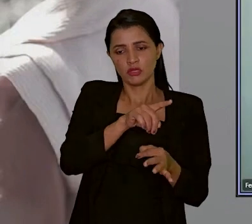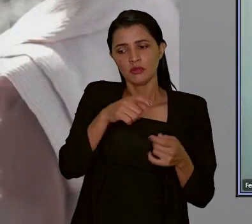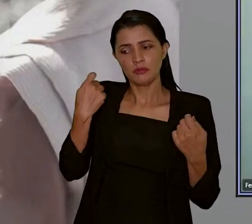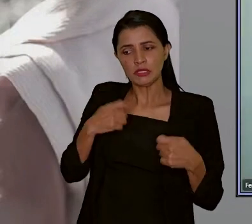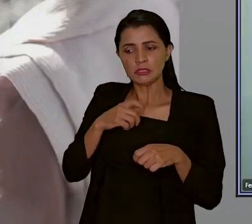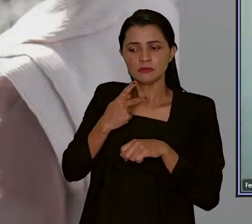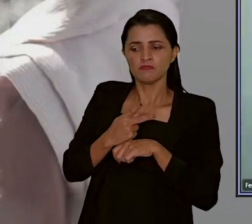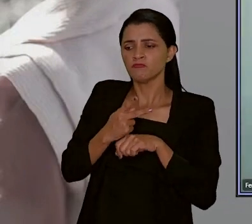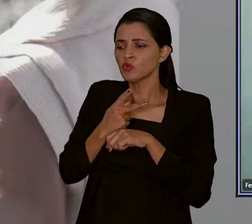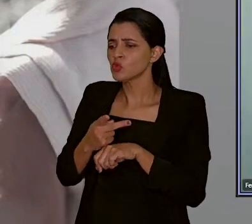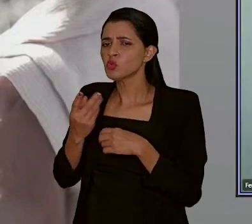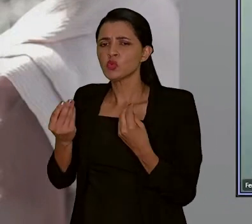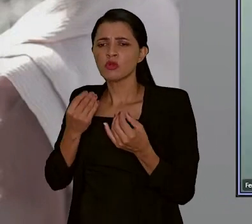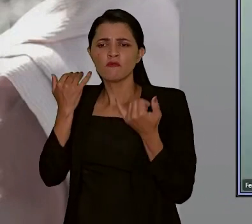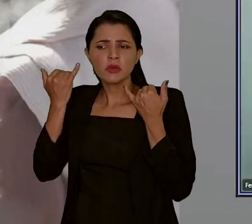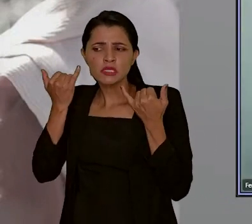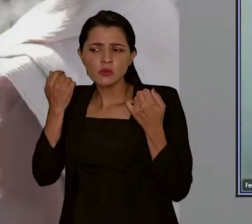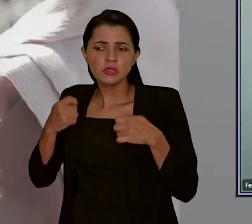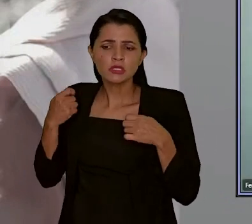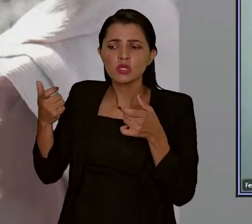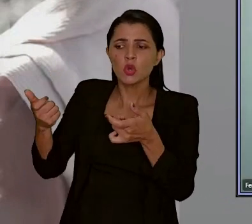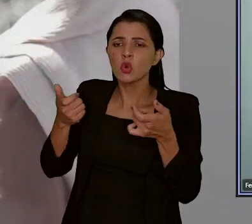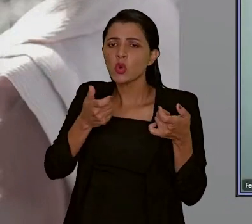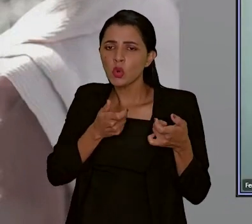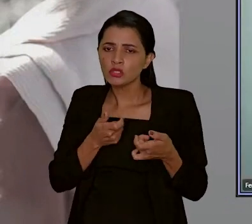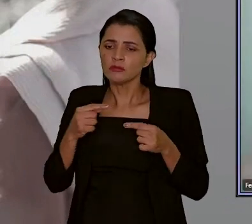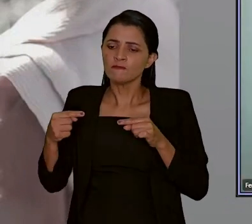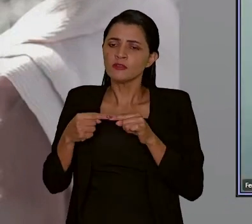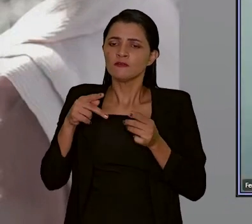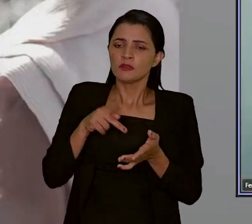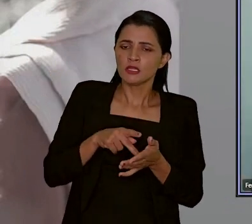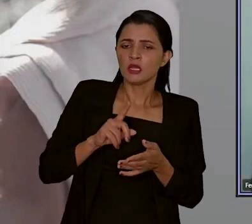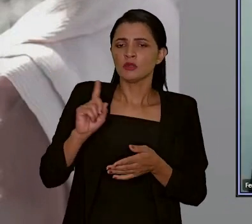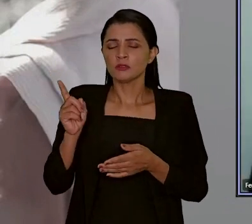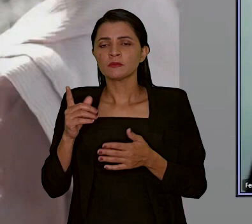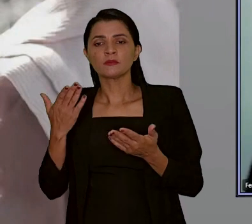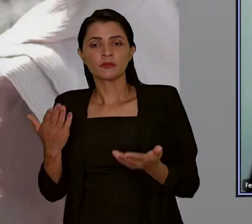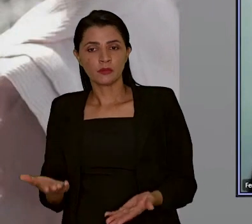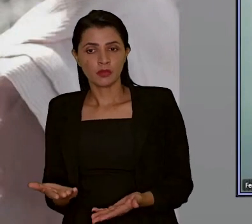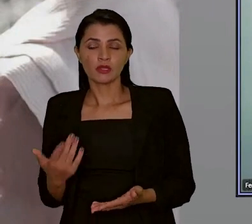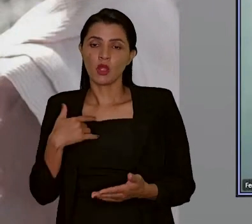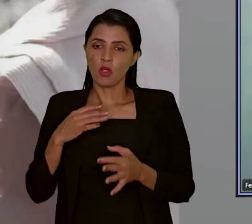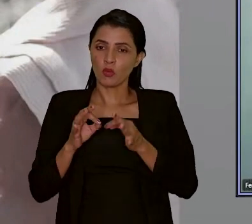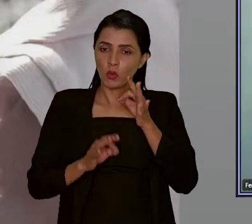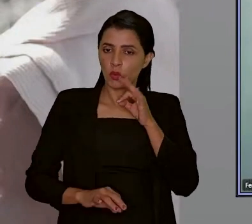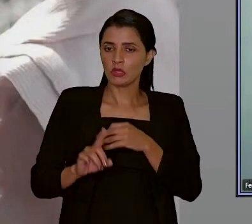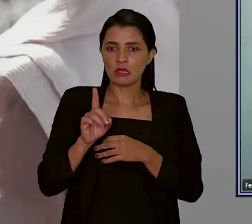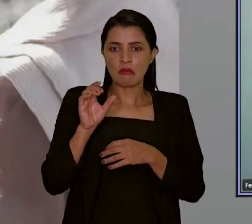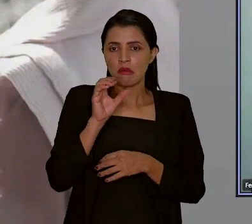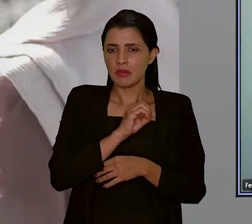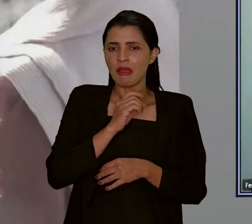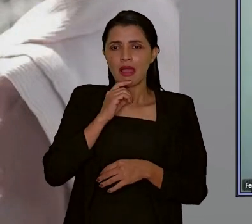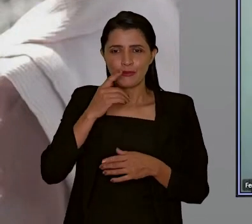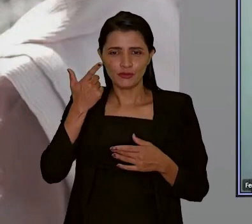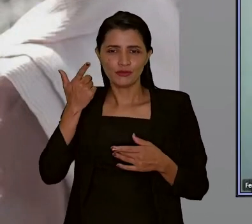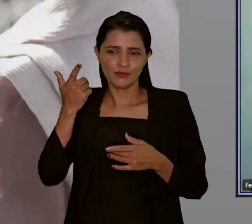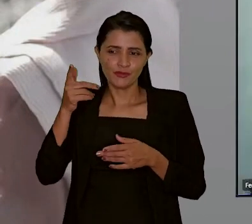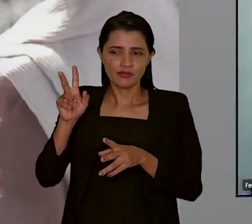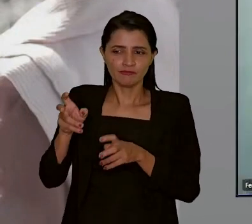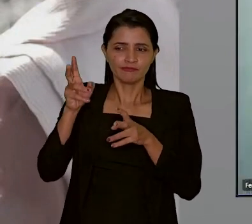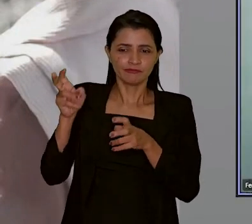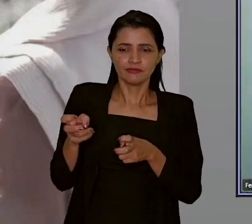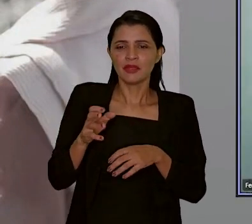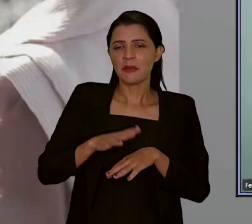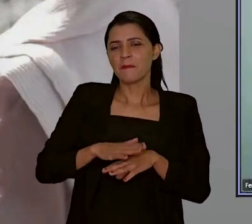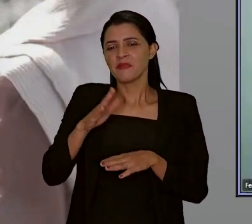informações. Então, eu não querendo me alongar muito para a gente poder extrair mais,